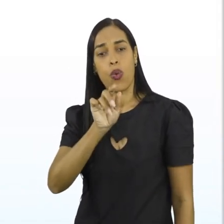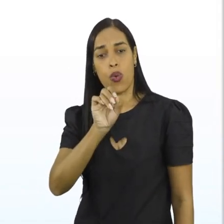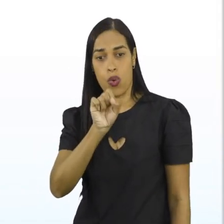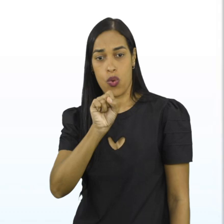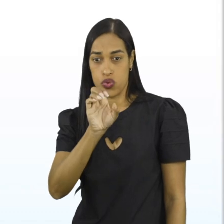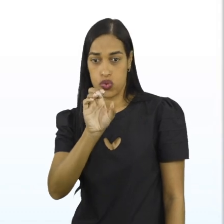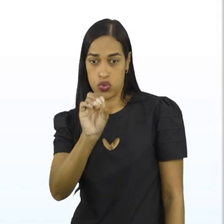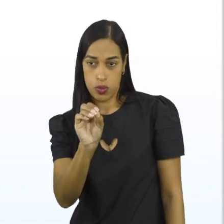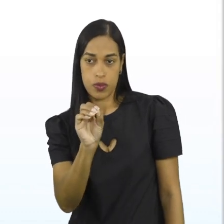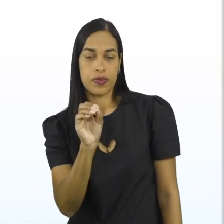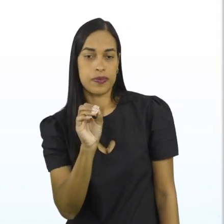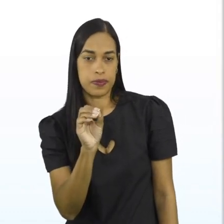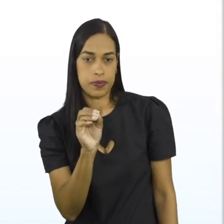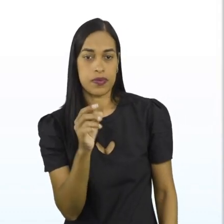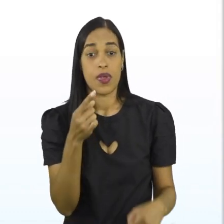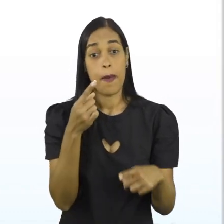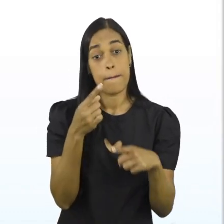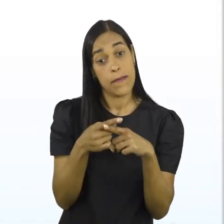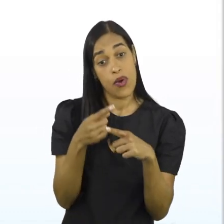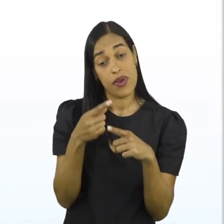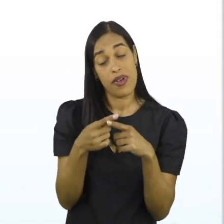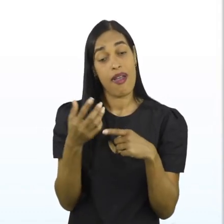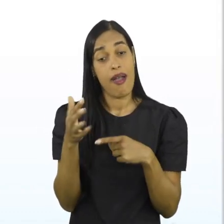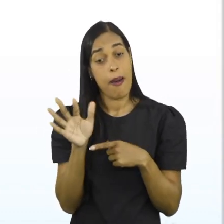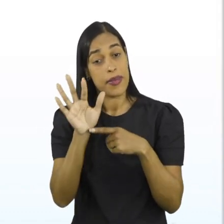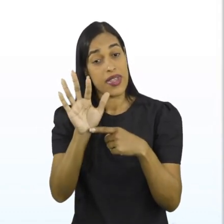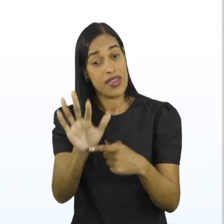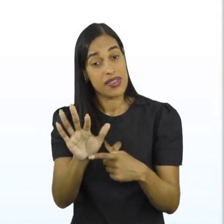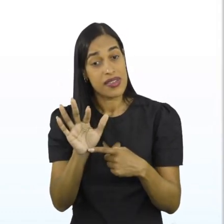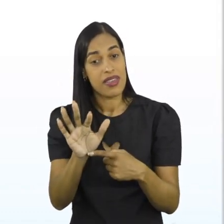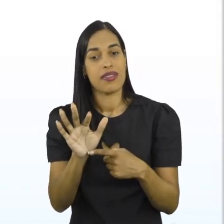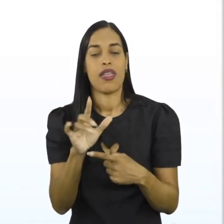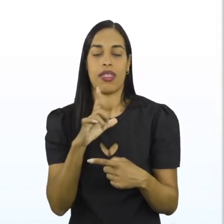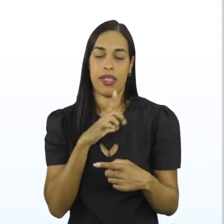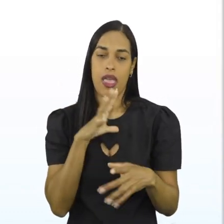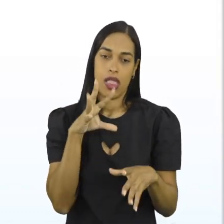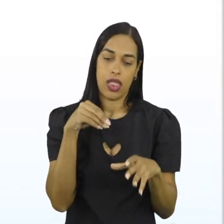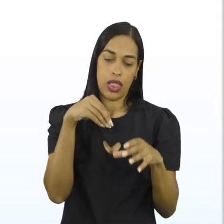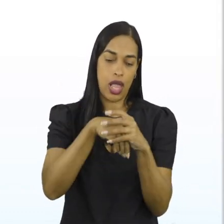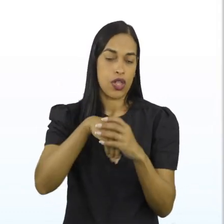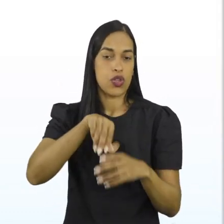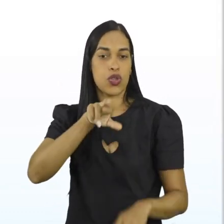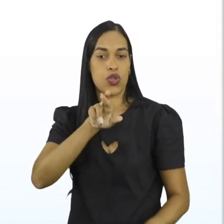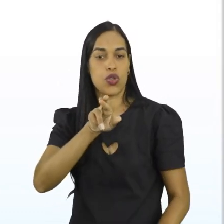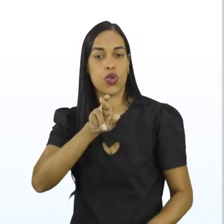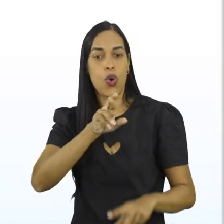rugoso porque ele apresenta ribossomos.